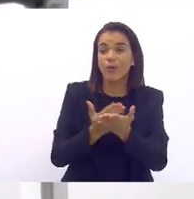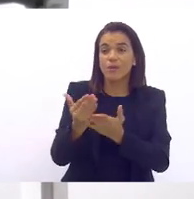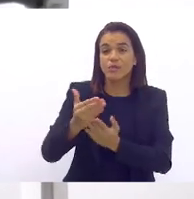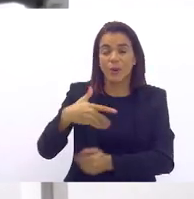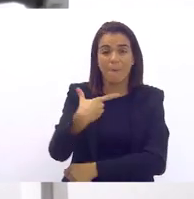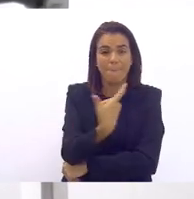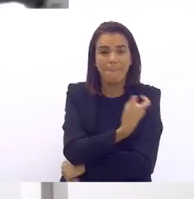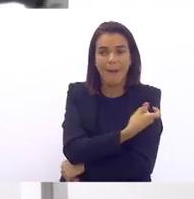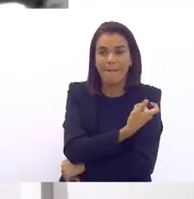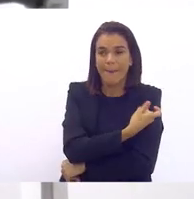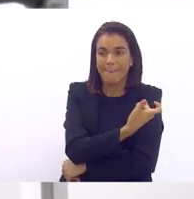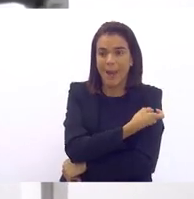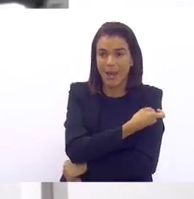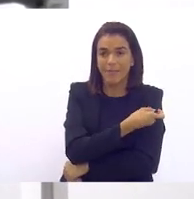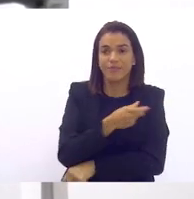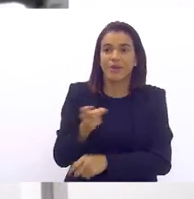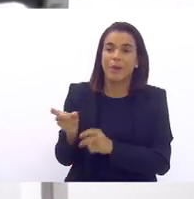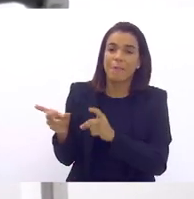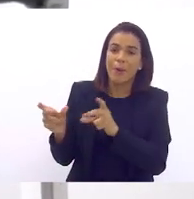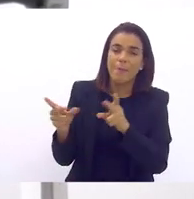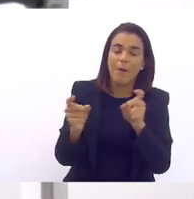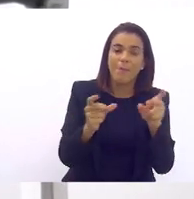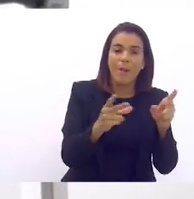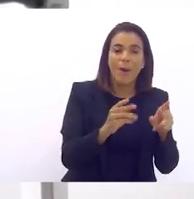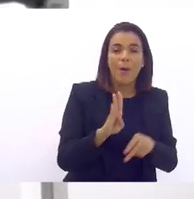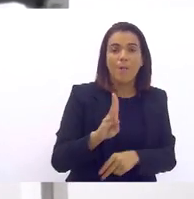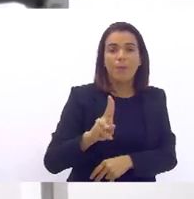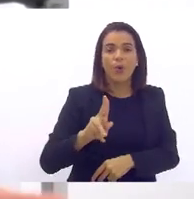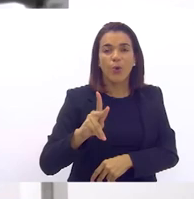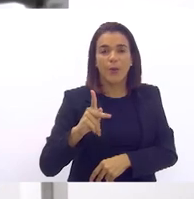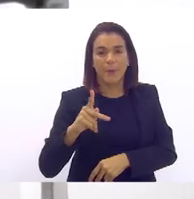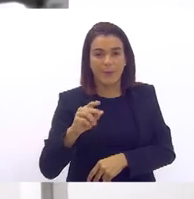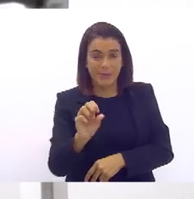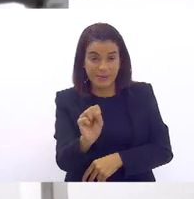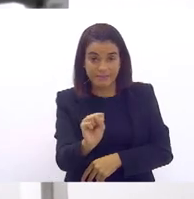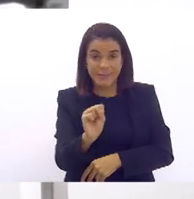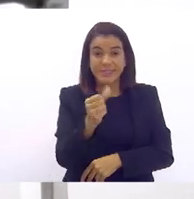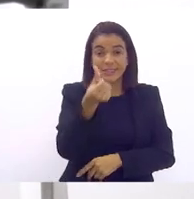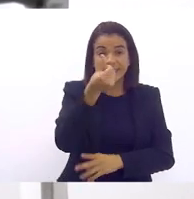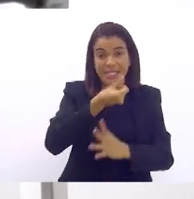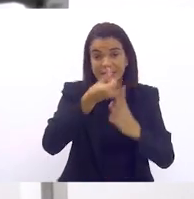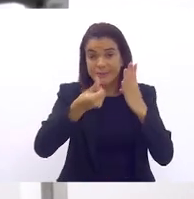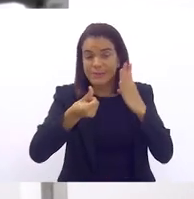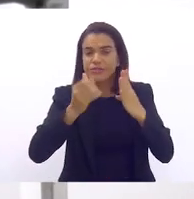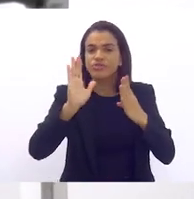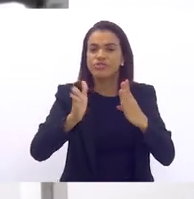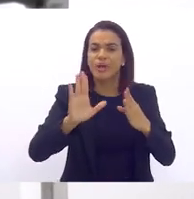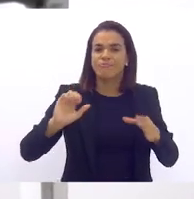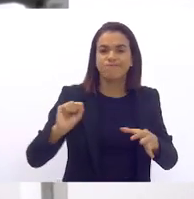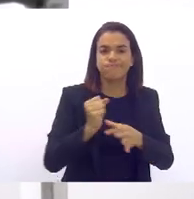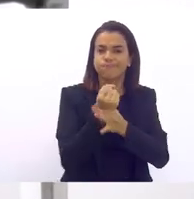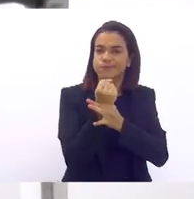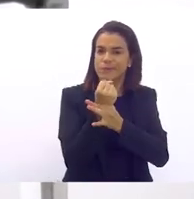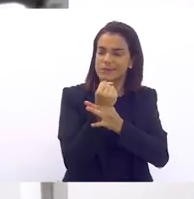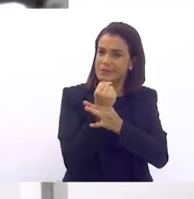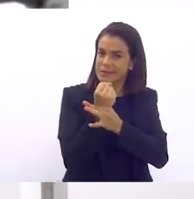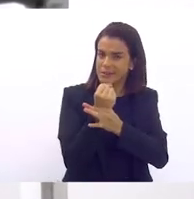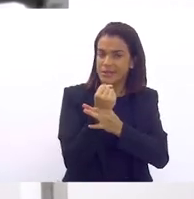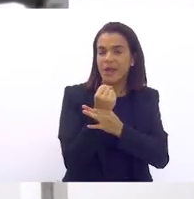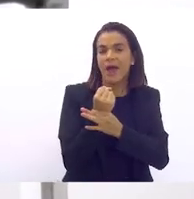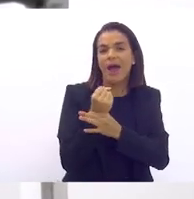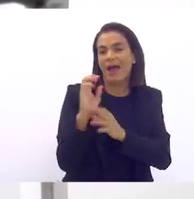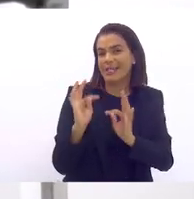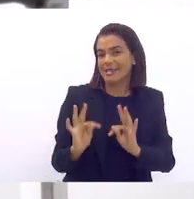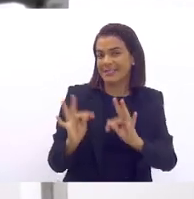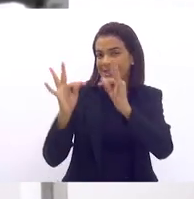vacina a partir de importação de bucs mas logo em se meses depois a gente já tava dominando eh totalmente a